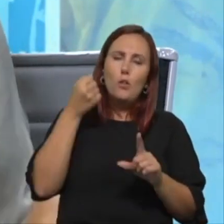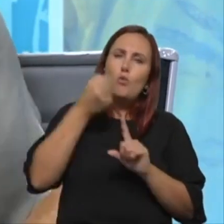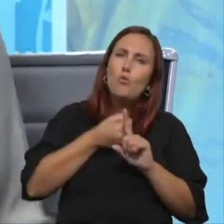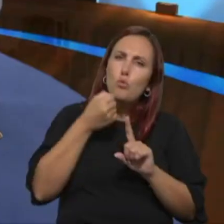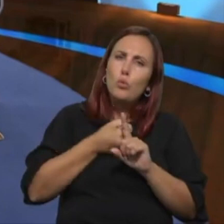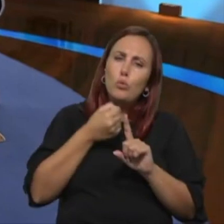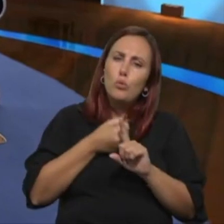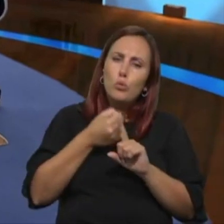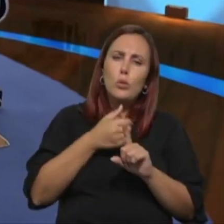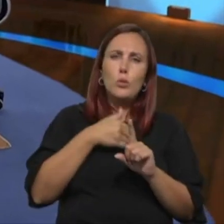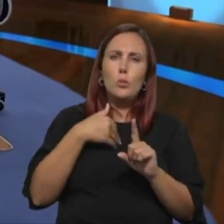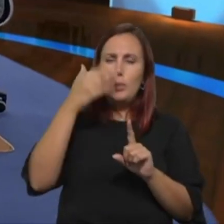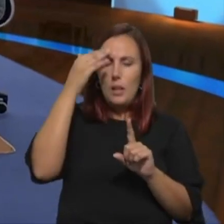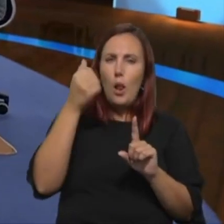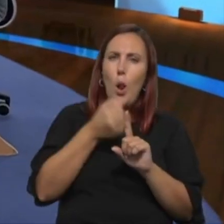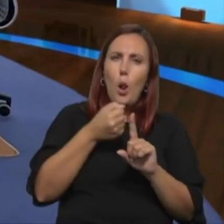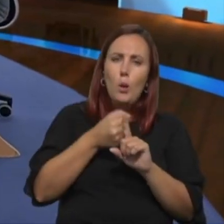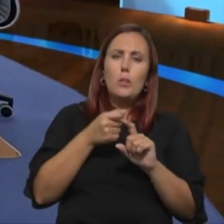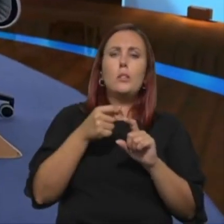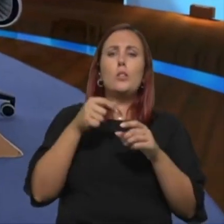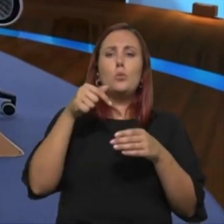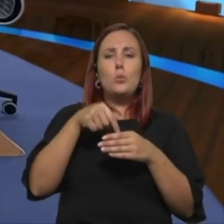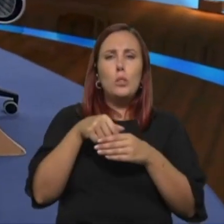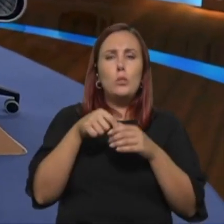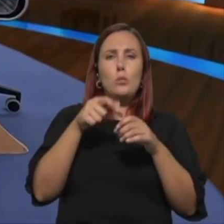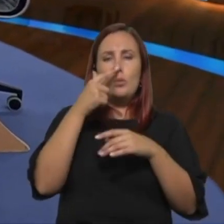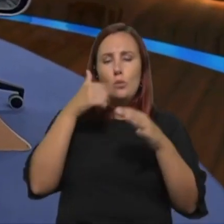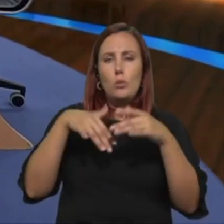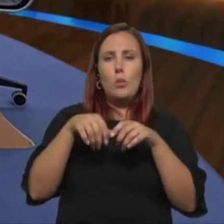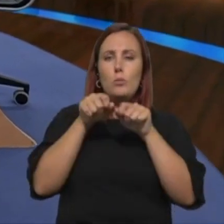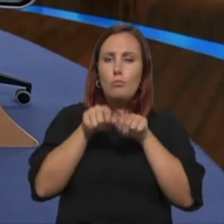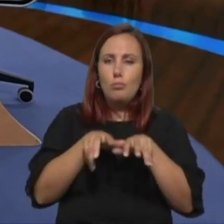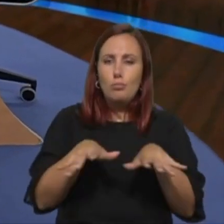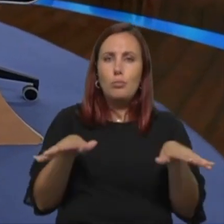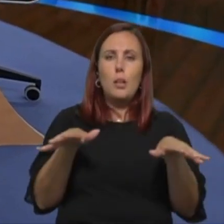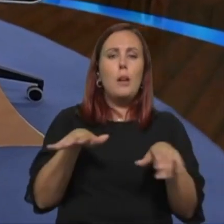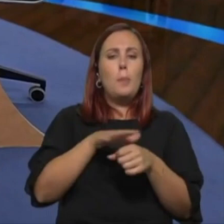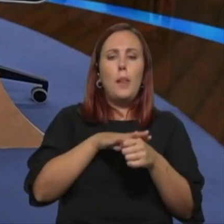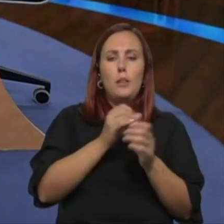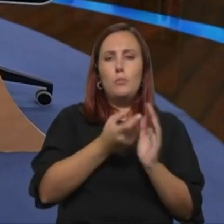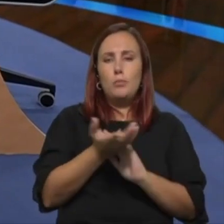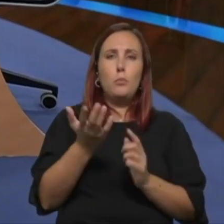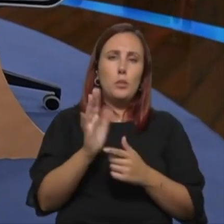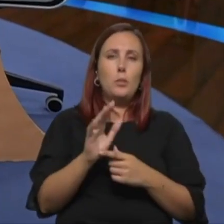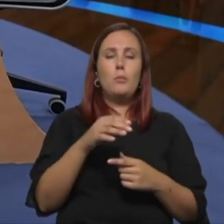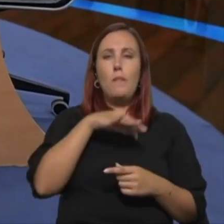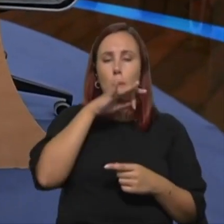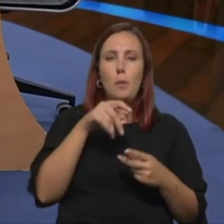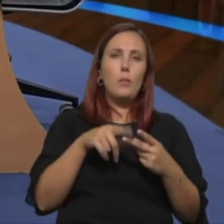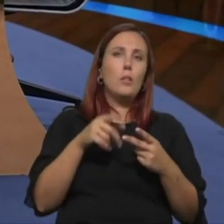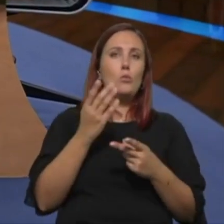saúde mental a partir de dentro da própria sociedade, começando pelas várias áreas, a família, a